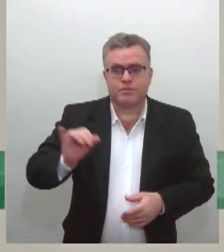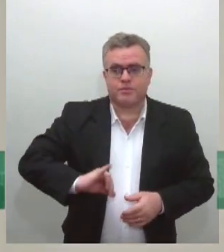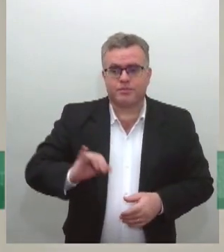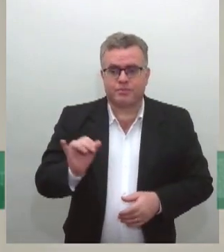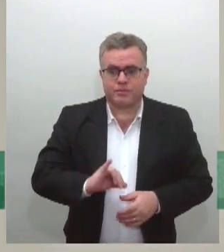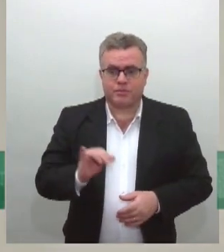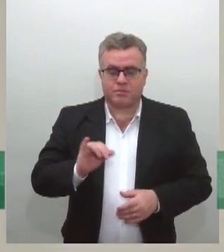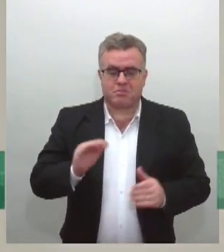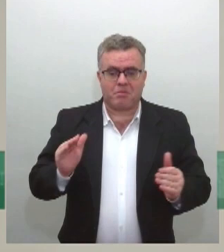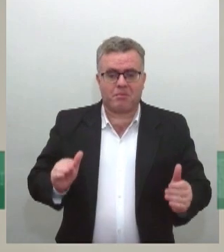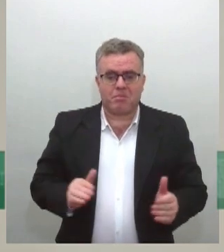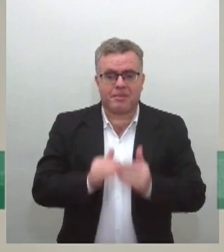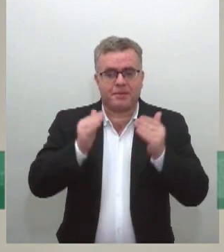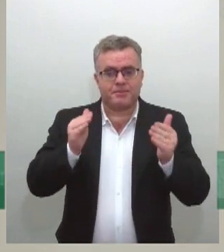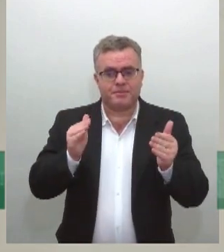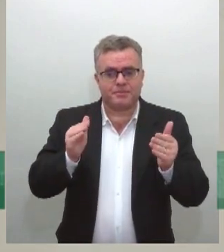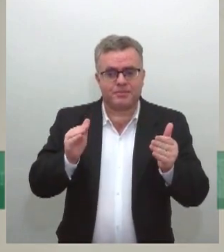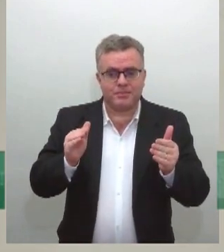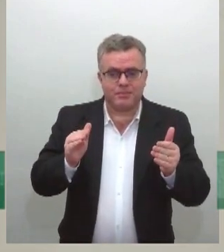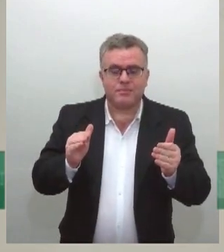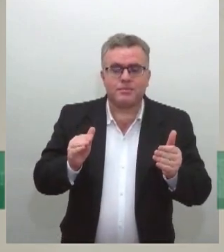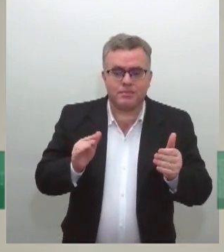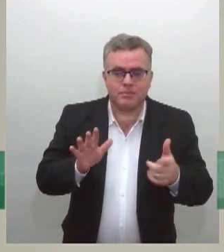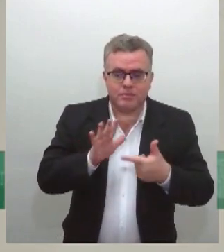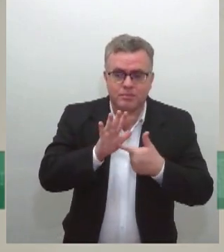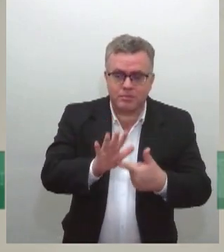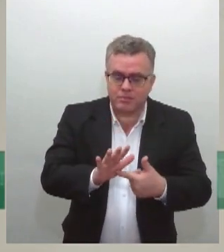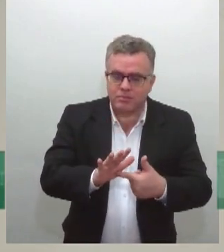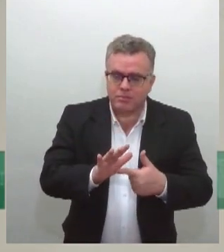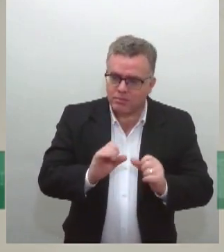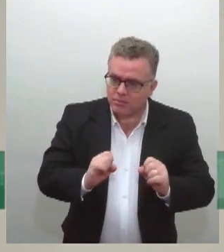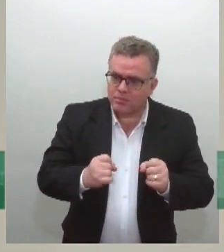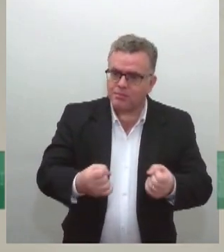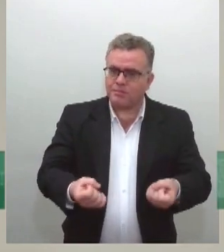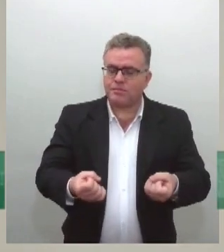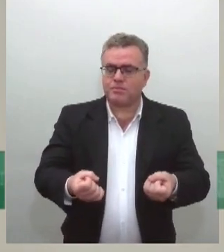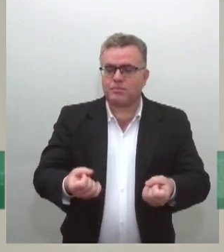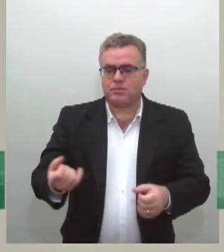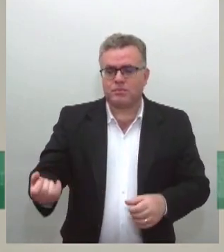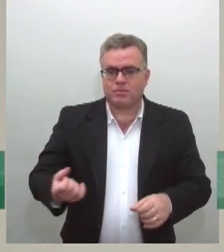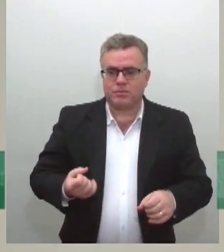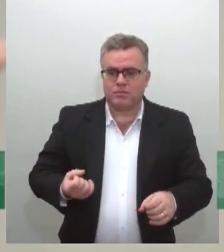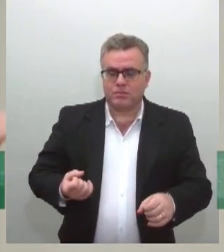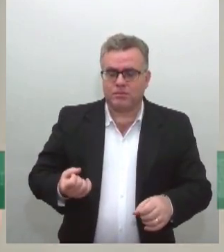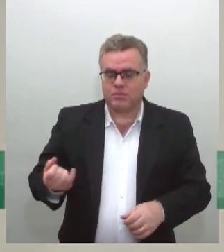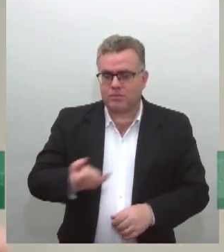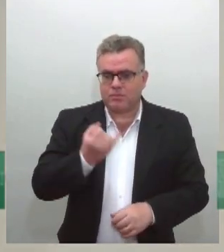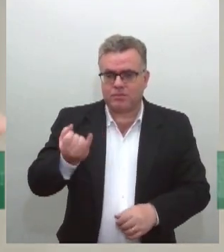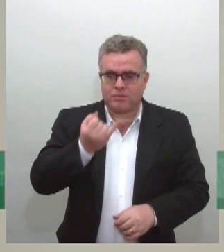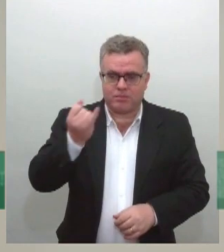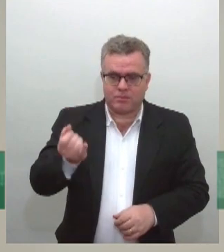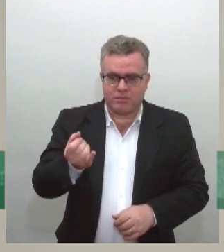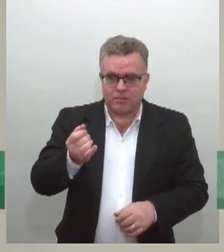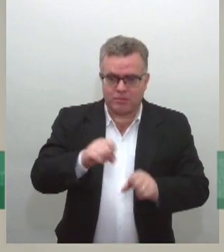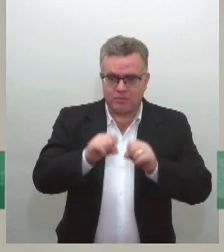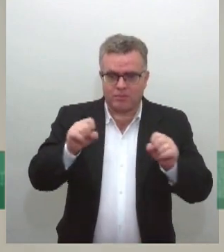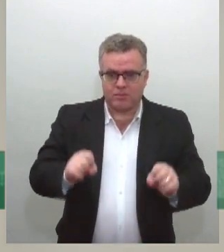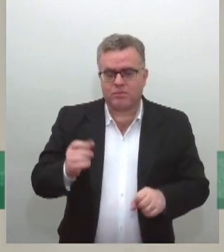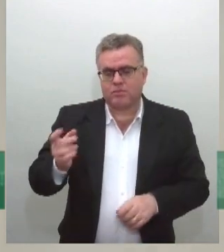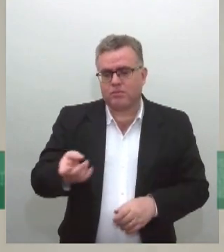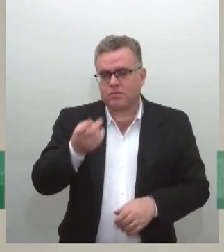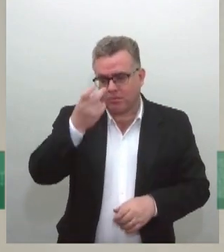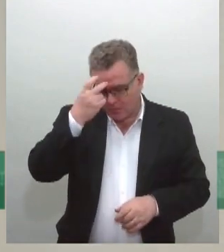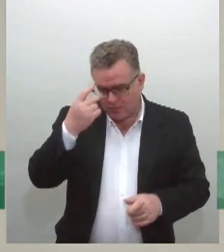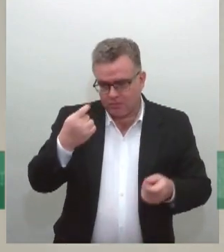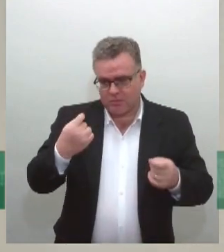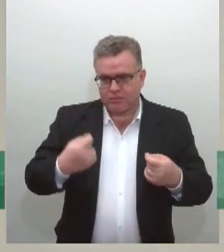até porque reforça um aspecto importante do Sistema Nacional de Cultura, que é a necessidade de ter a participação